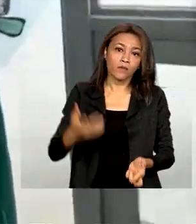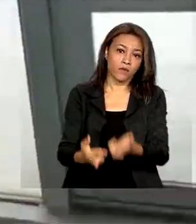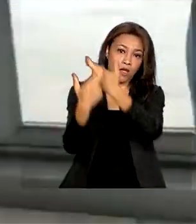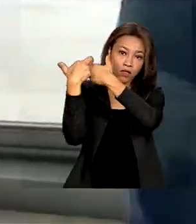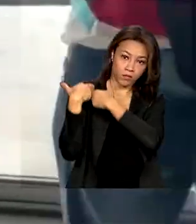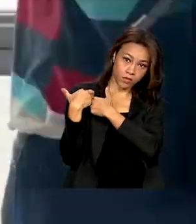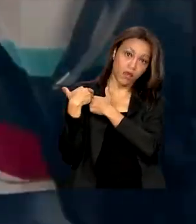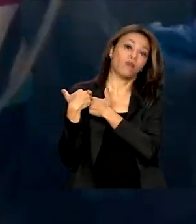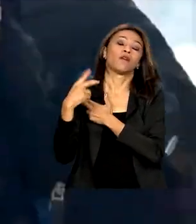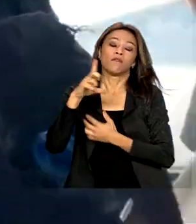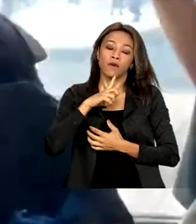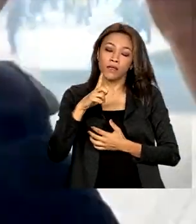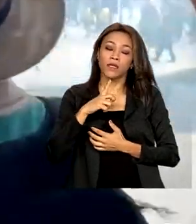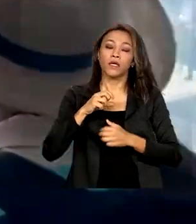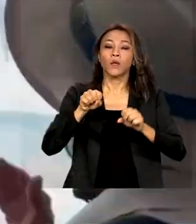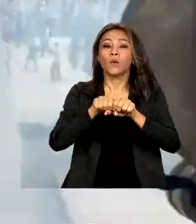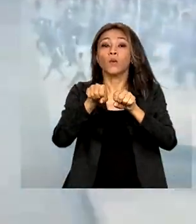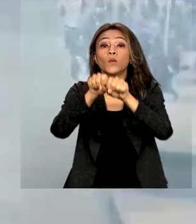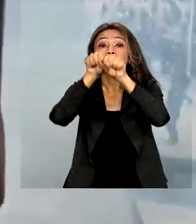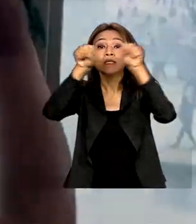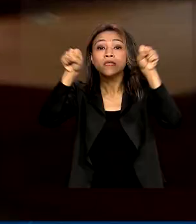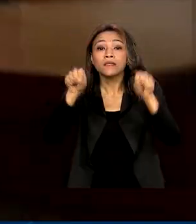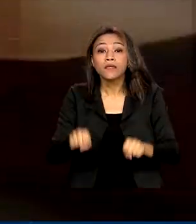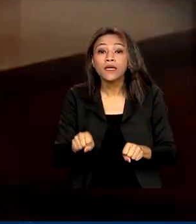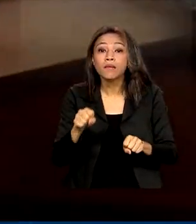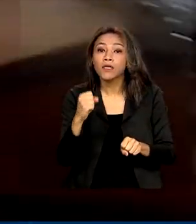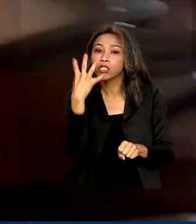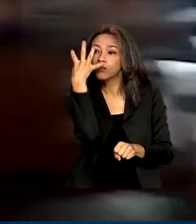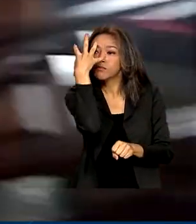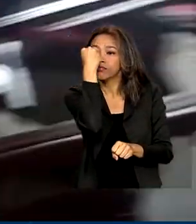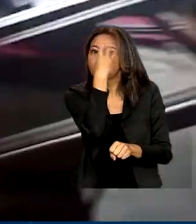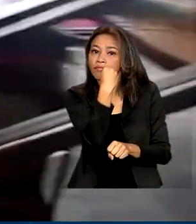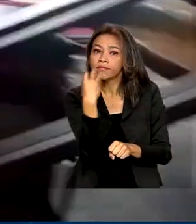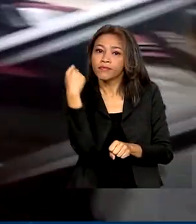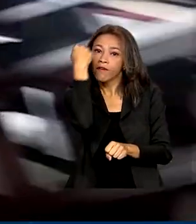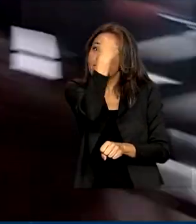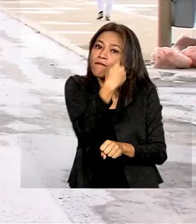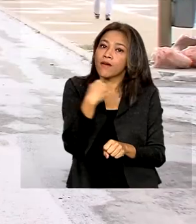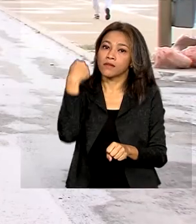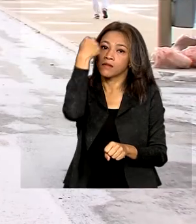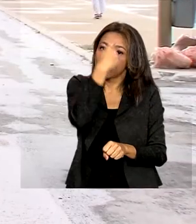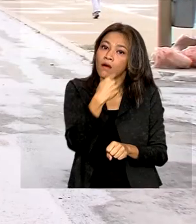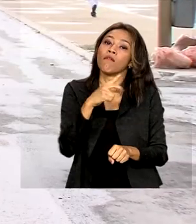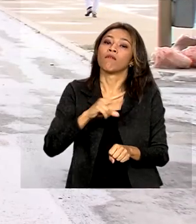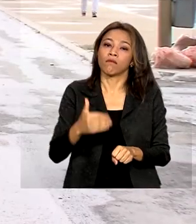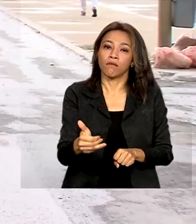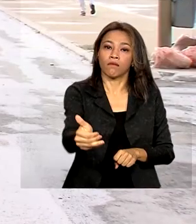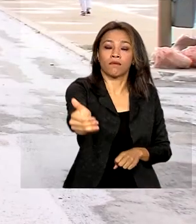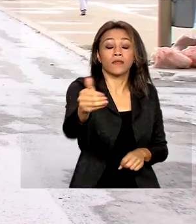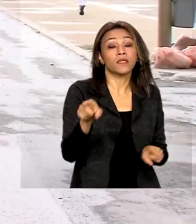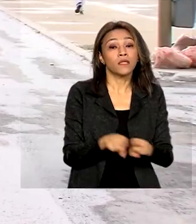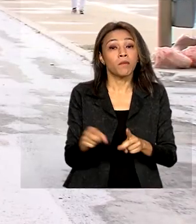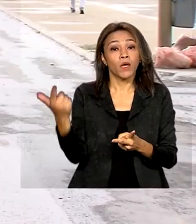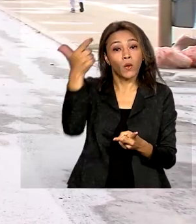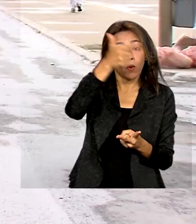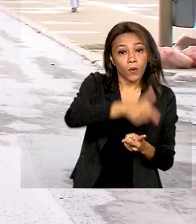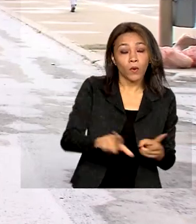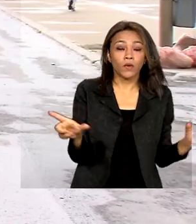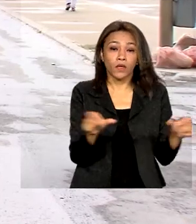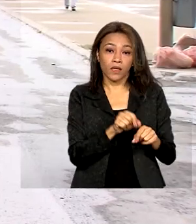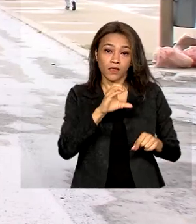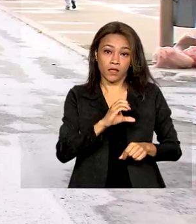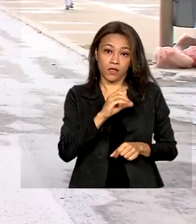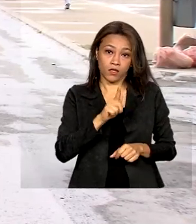de identificação facial. A segurança do presidente da República também foi reforçada. Em outra frente, a Advocacia Geral da União criou